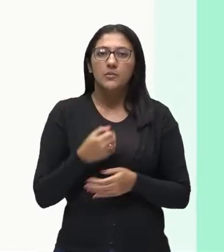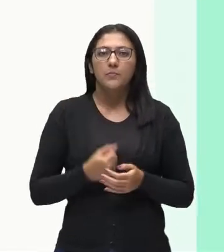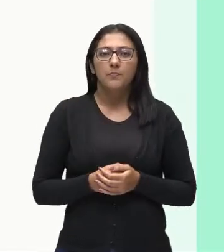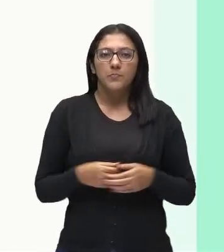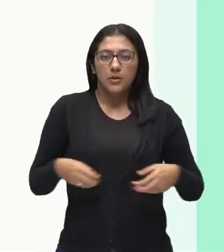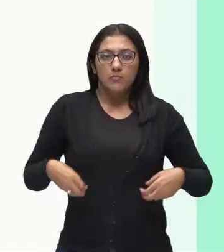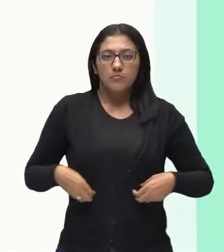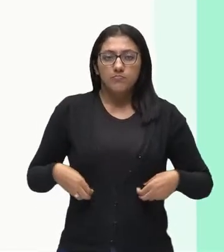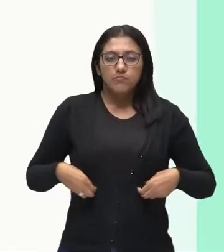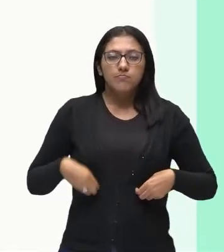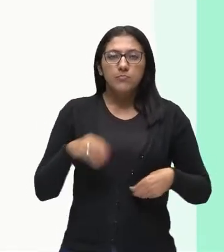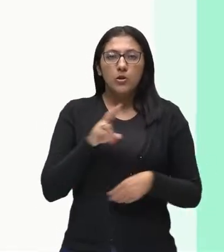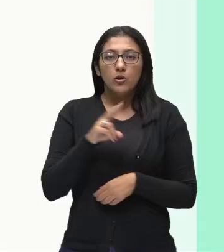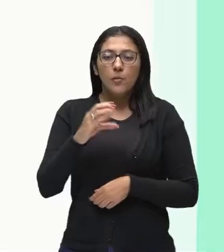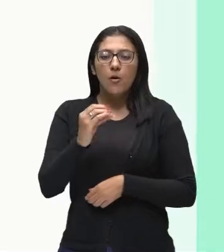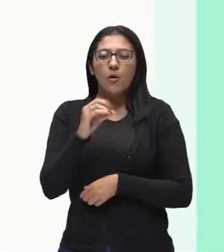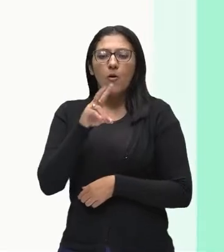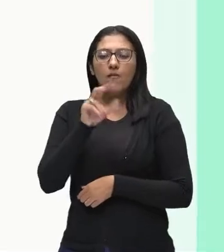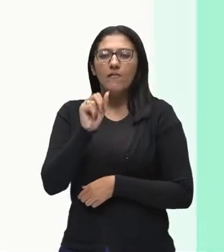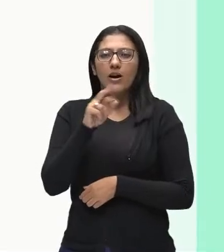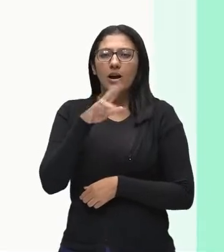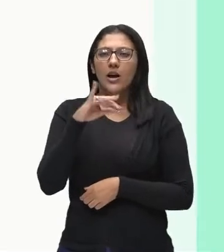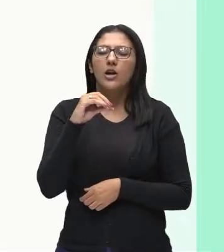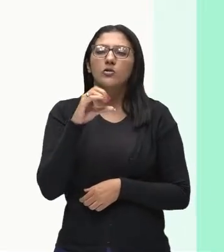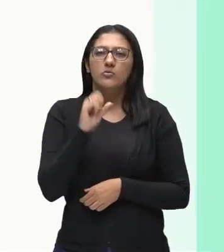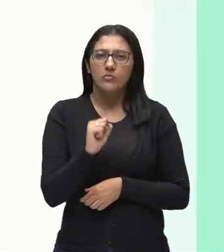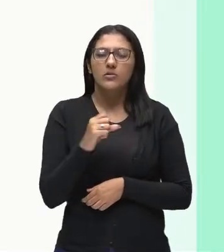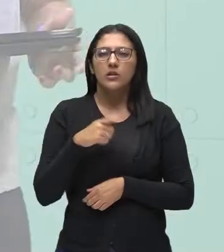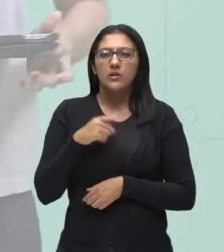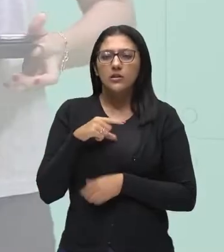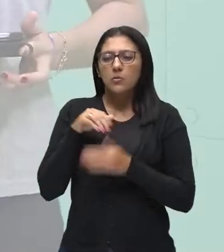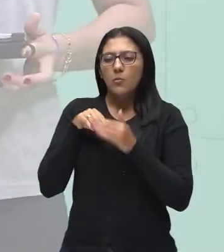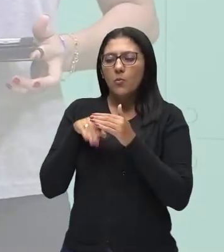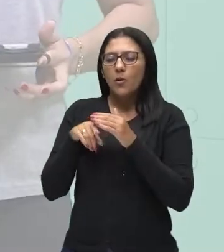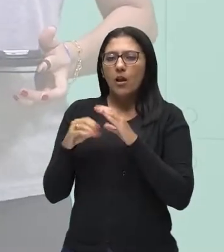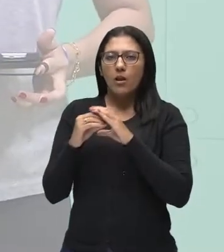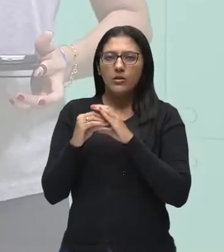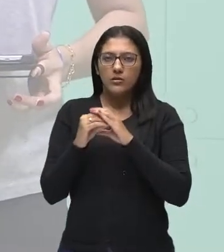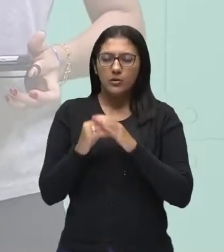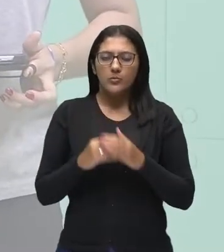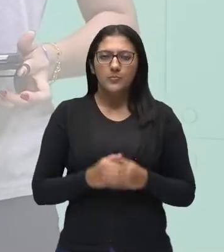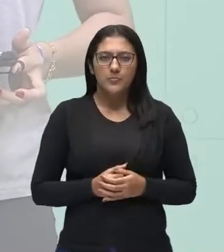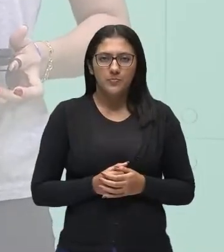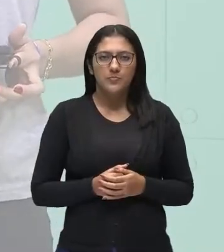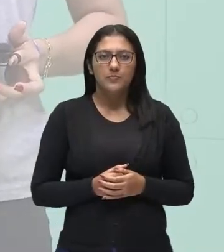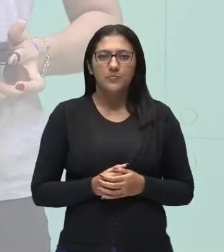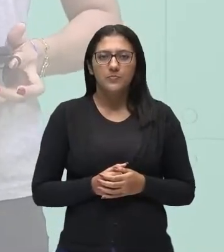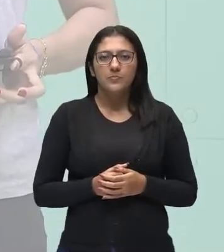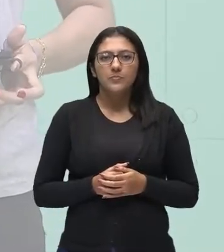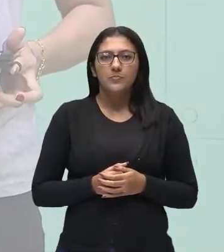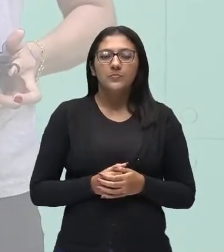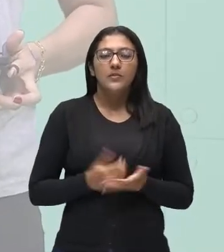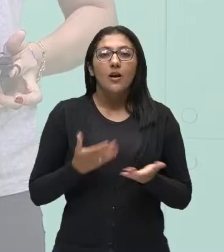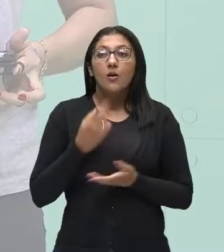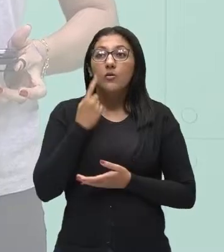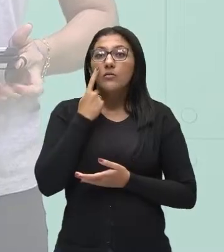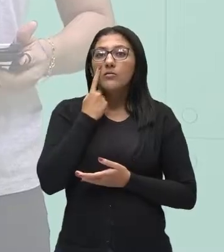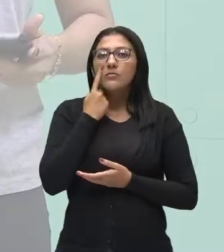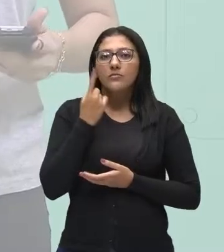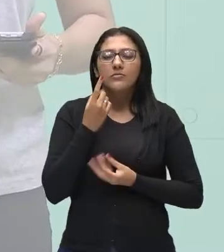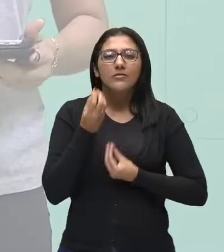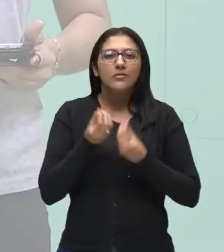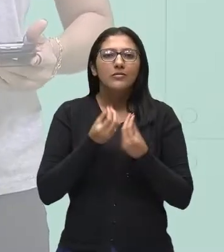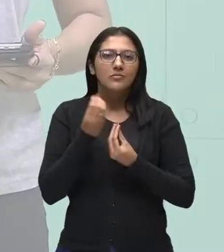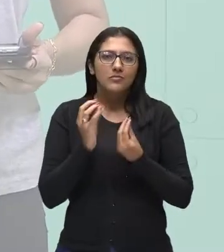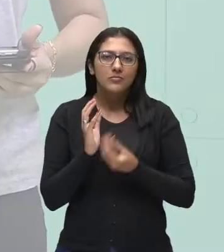vão amadurecer os ovócitos. Bem, queridos, vamos ver com mais carinho aqui os